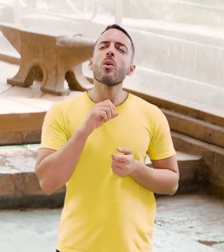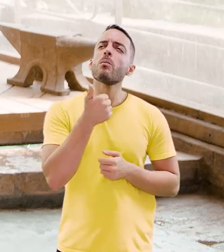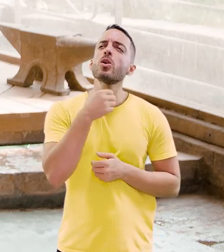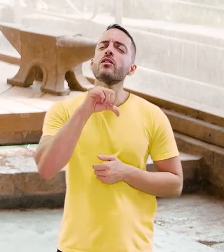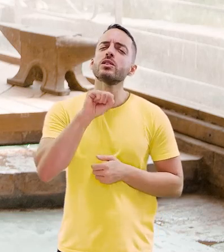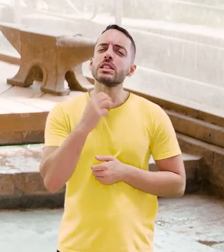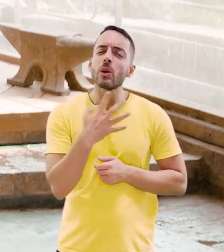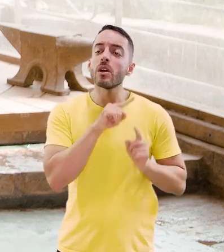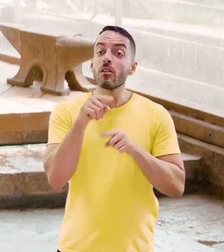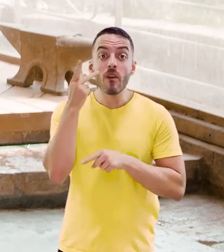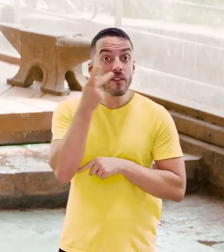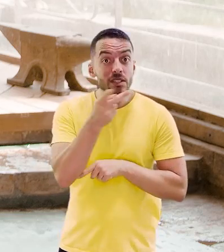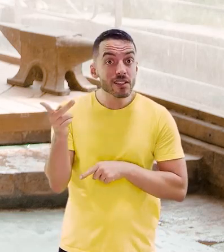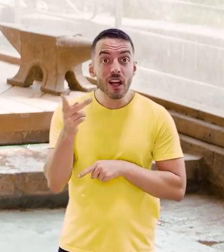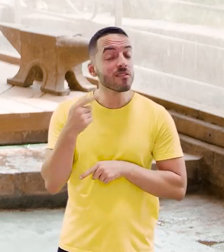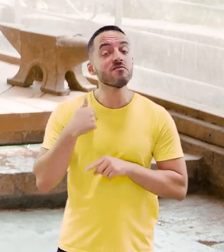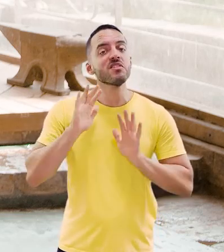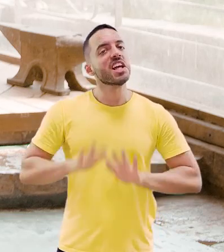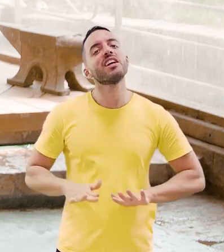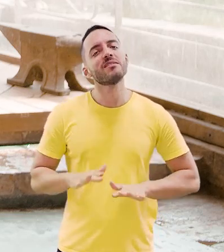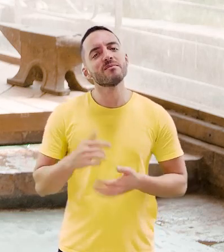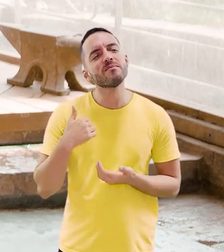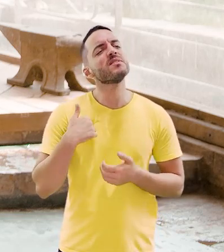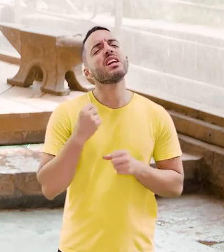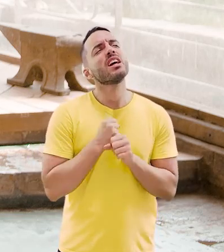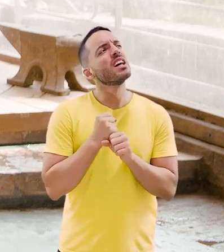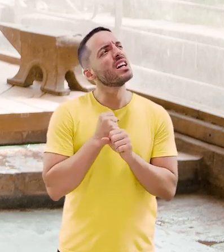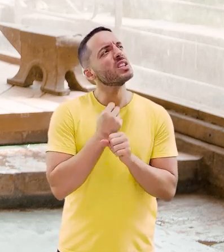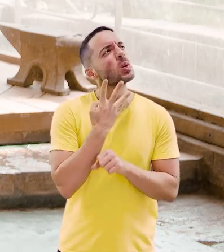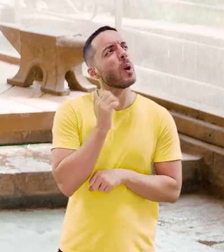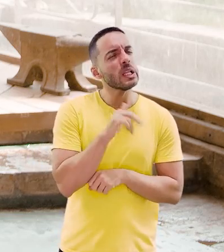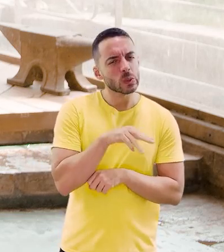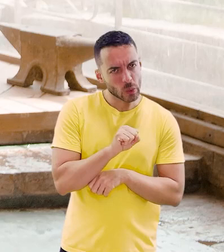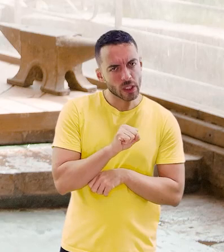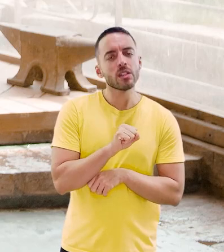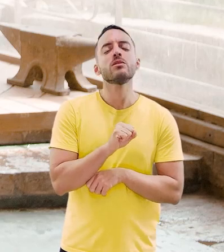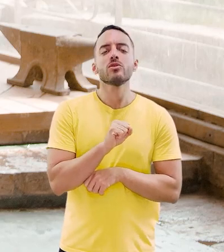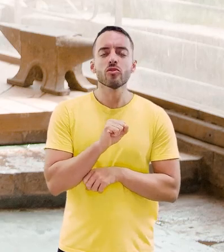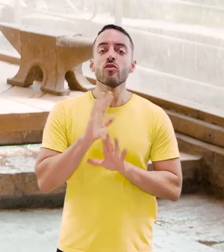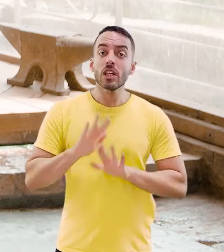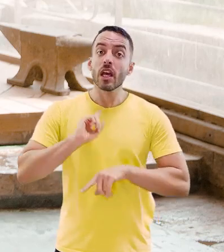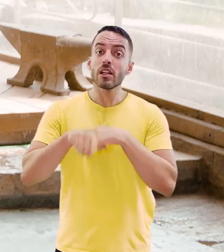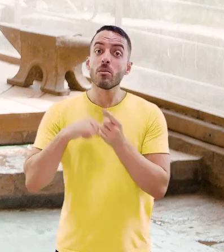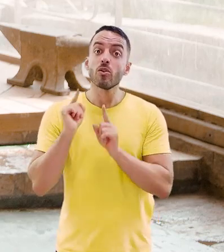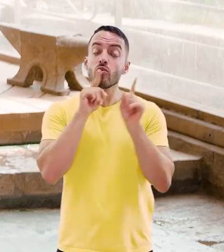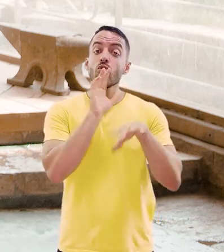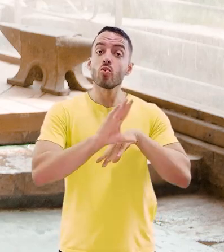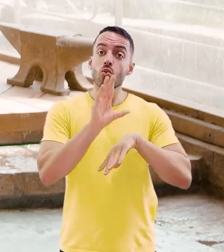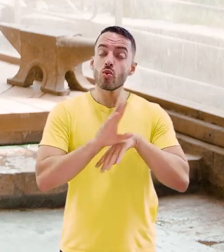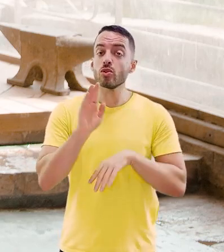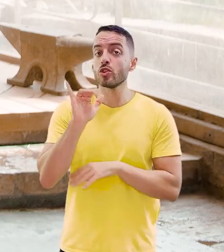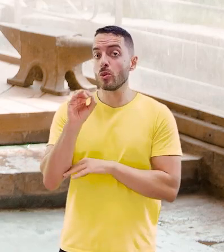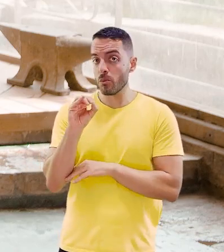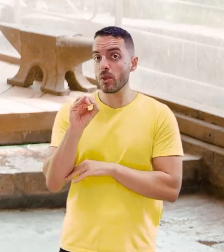e acabei ficando, né? Fiquei por um tempo, fiquei mais ou menos uns 4 anos, aí fui fazer um curso de biodinâmica, que é